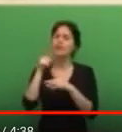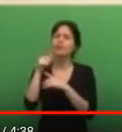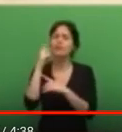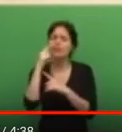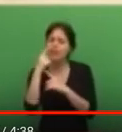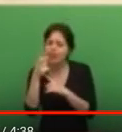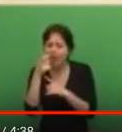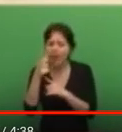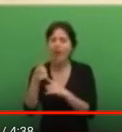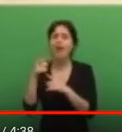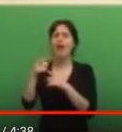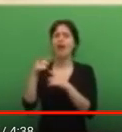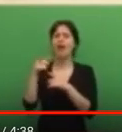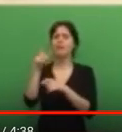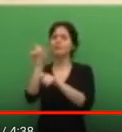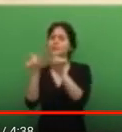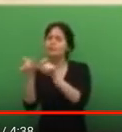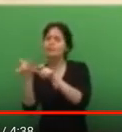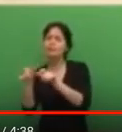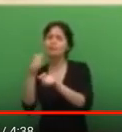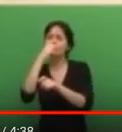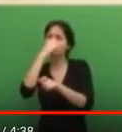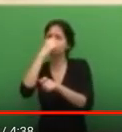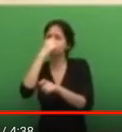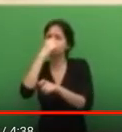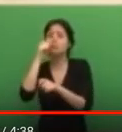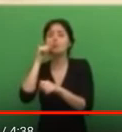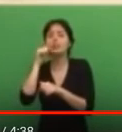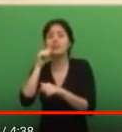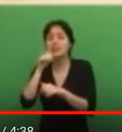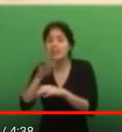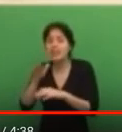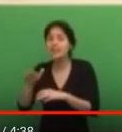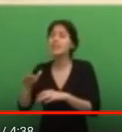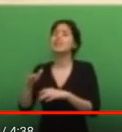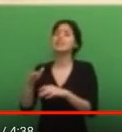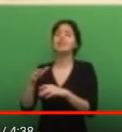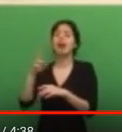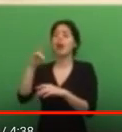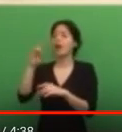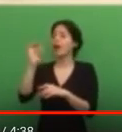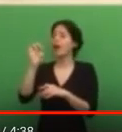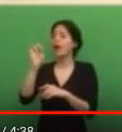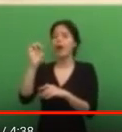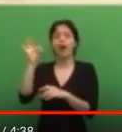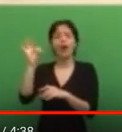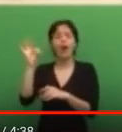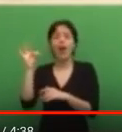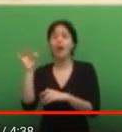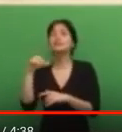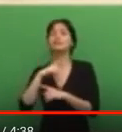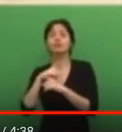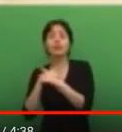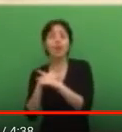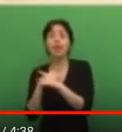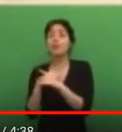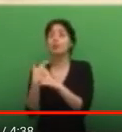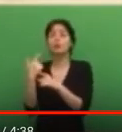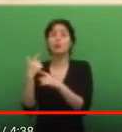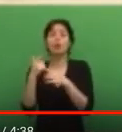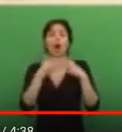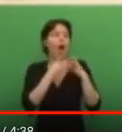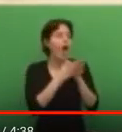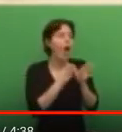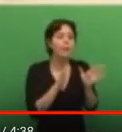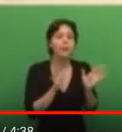meninas que estão cadastradas na instituição, estão sem atendimento especializado, E nós não temos, dentro